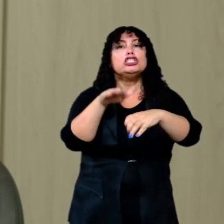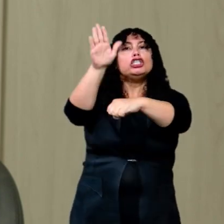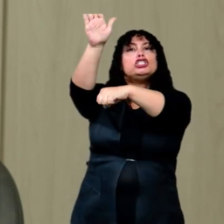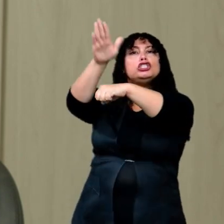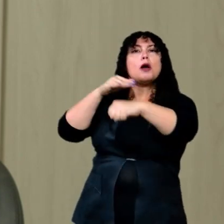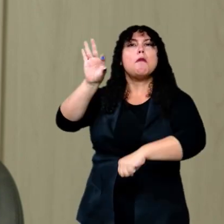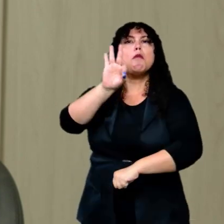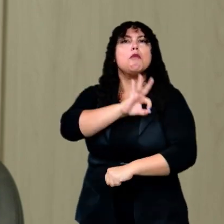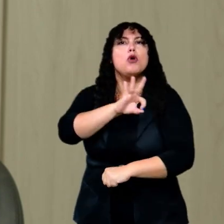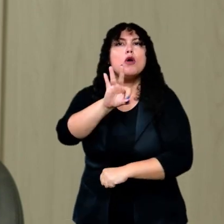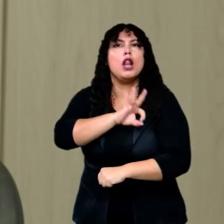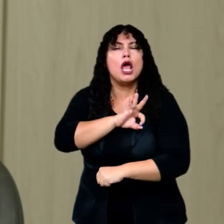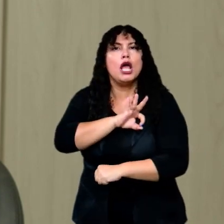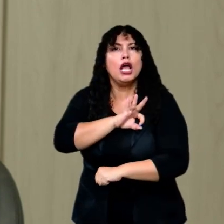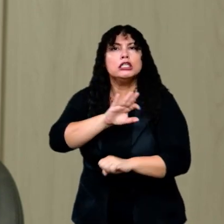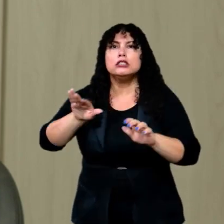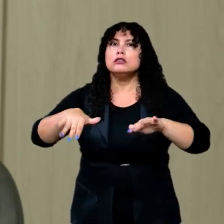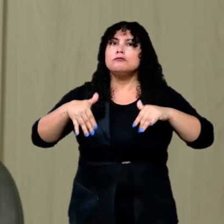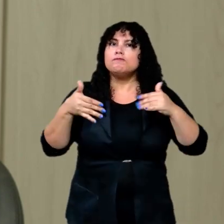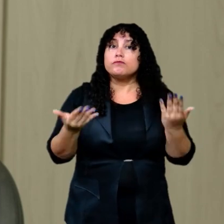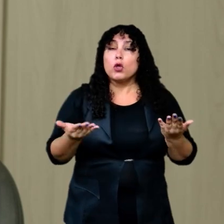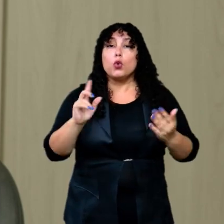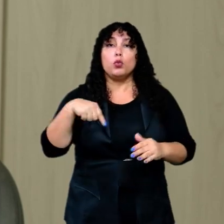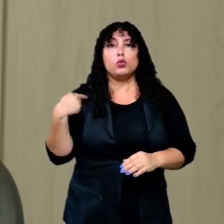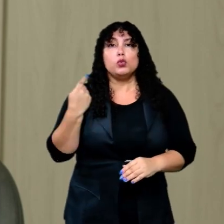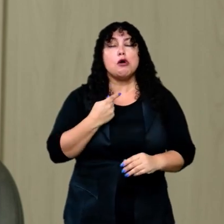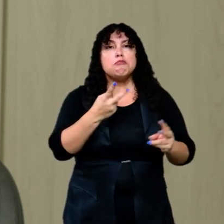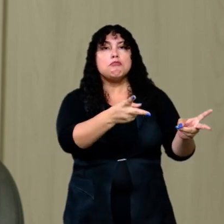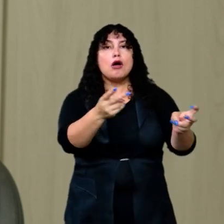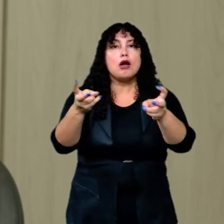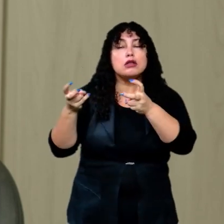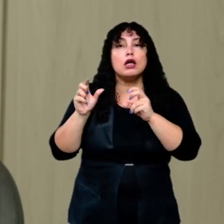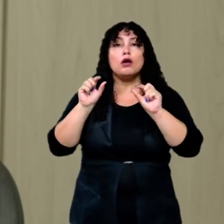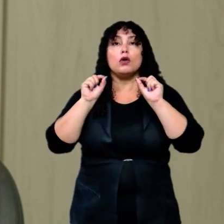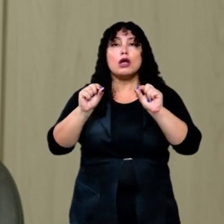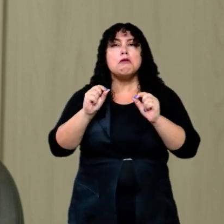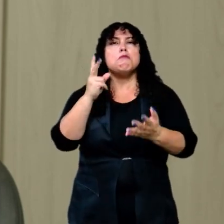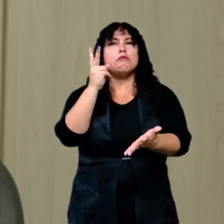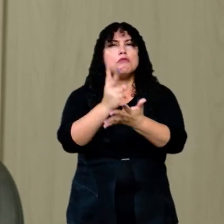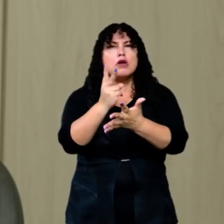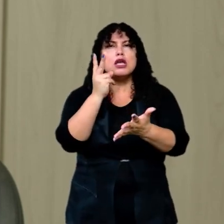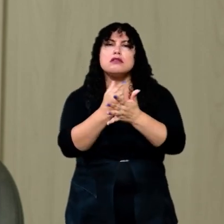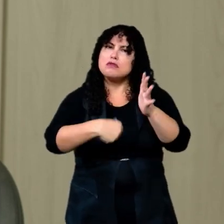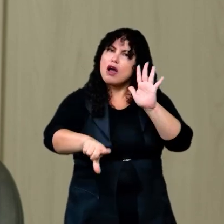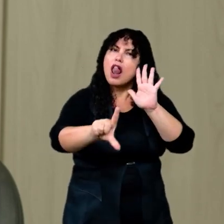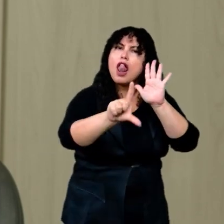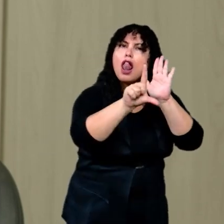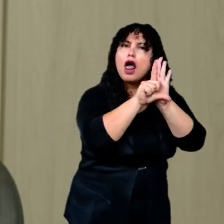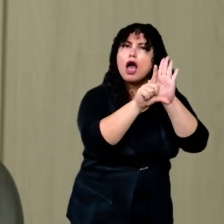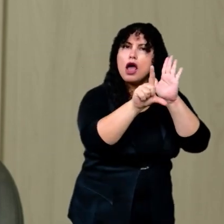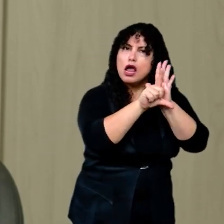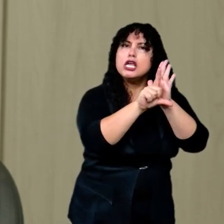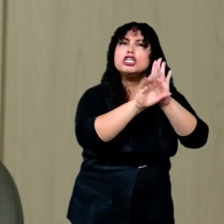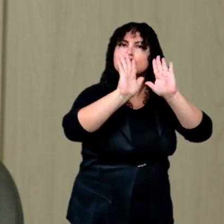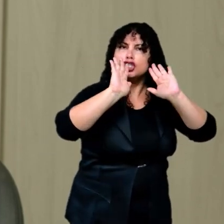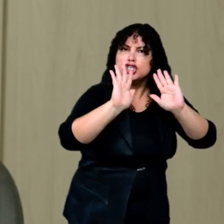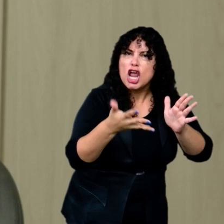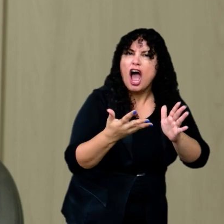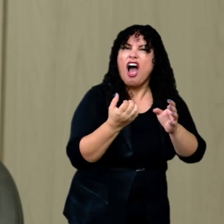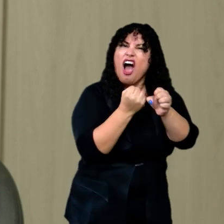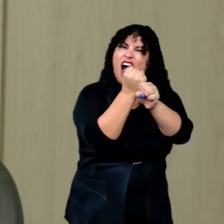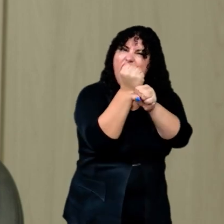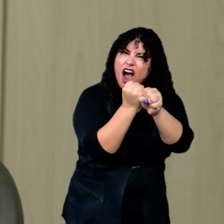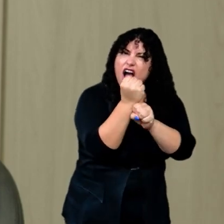polícia. Então, isso realmente a gente vê que, apesar de ser uma lei que já tem